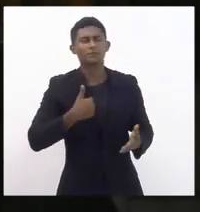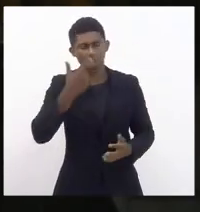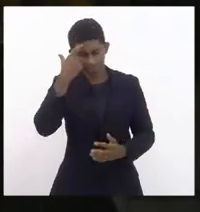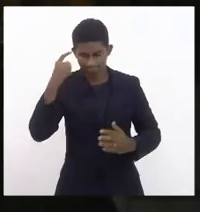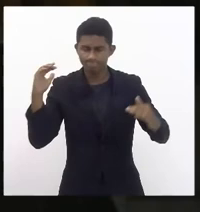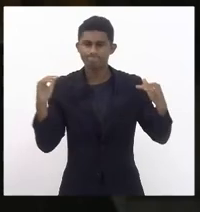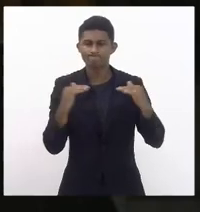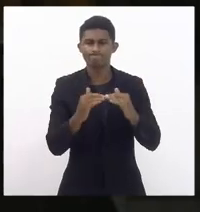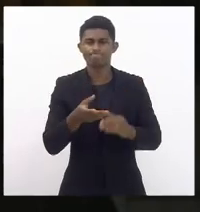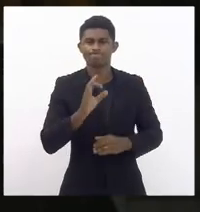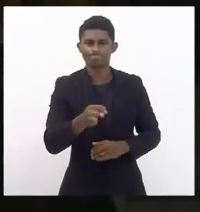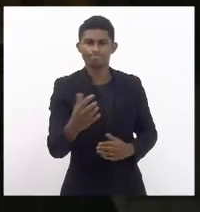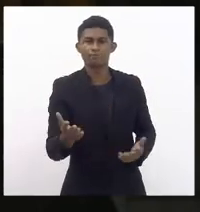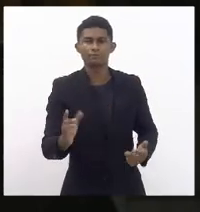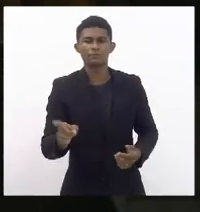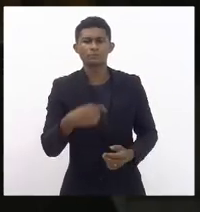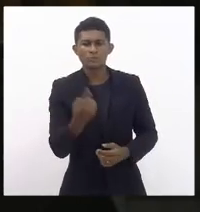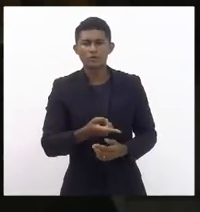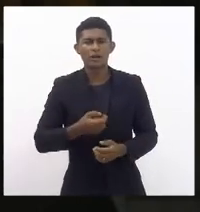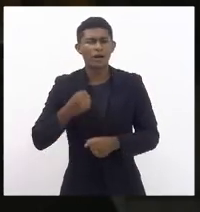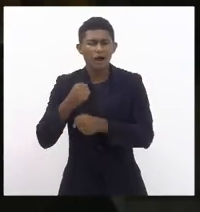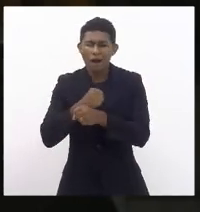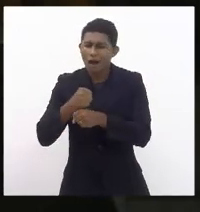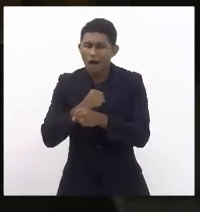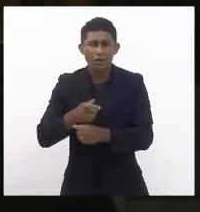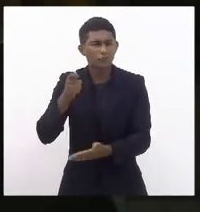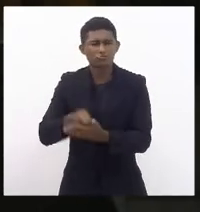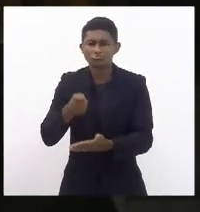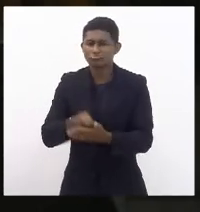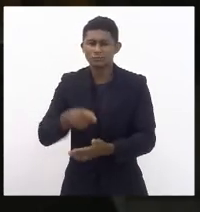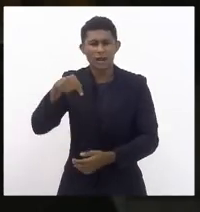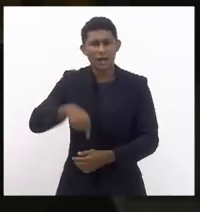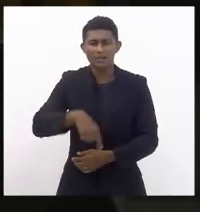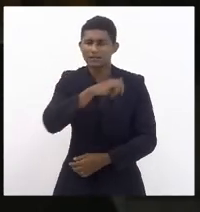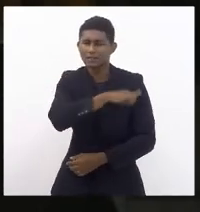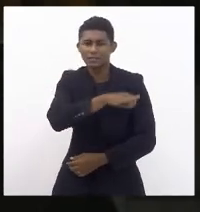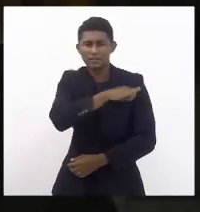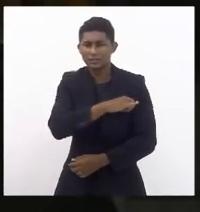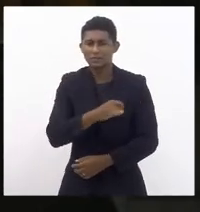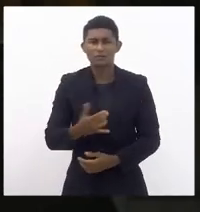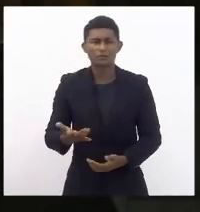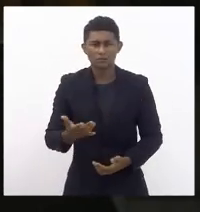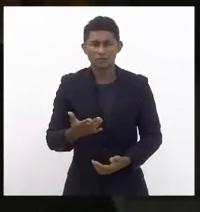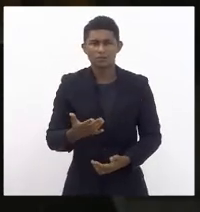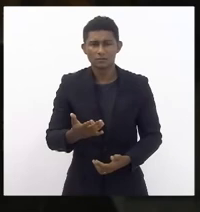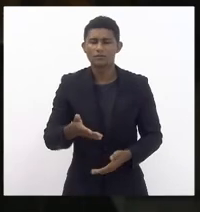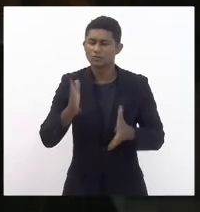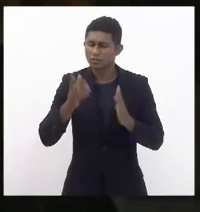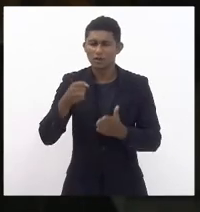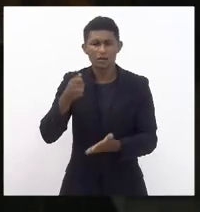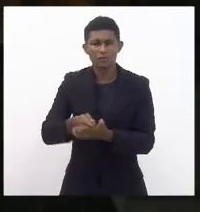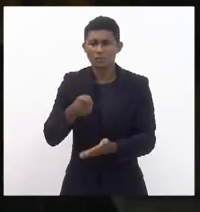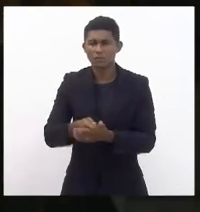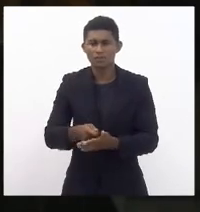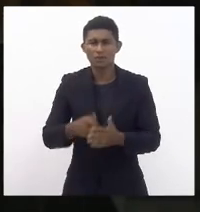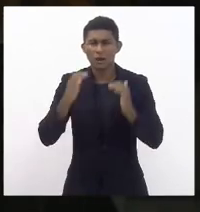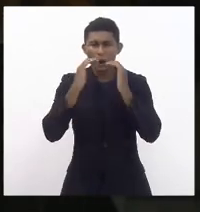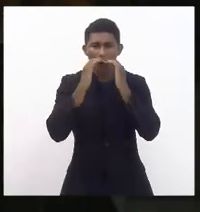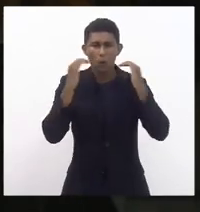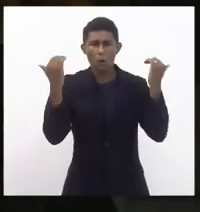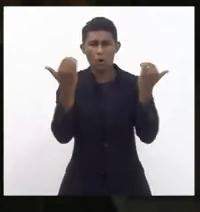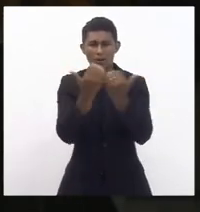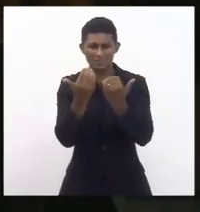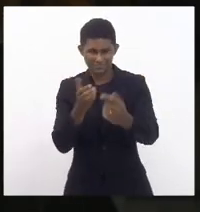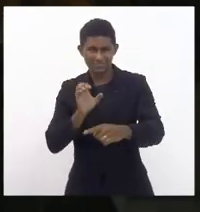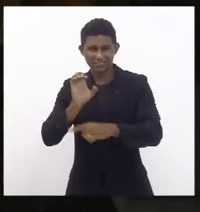inteiramente né a gente cobrou durante anos o estado do Rio de Janeiro é o único estado do Brasil que não tinha realizado é o seu Congresso Estadual de